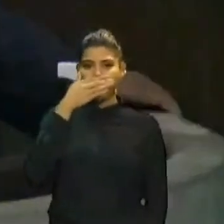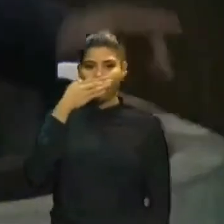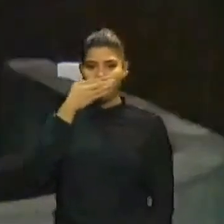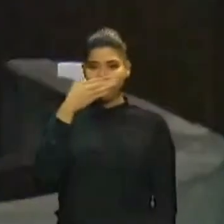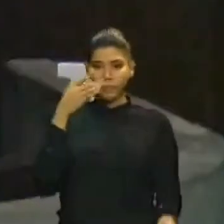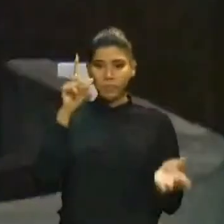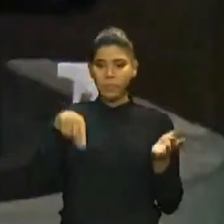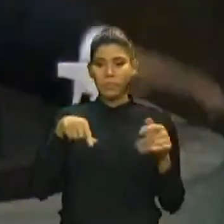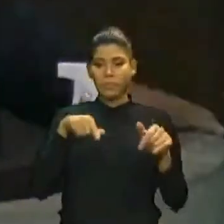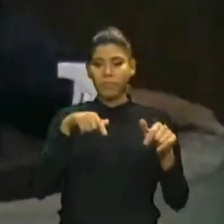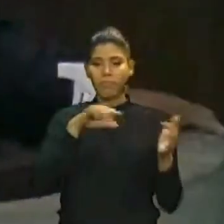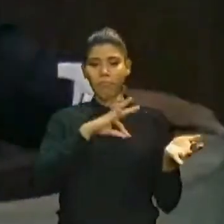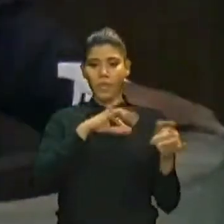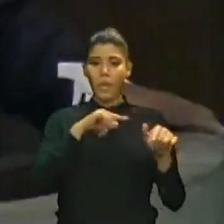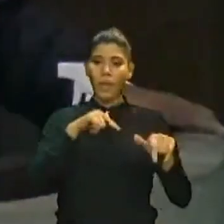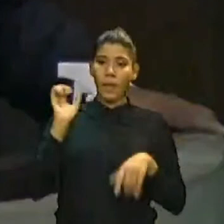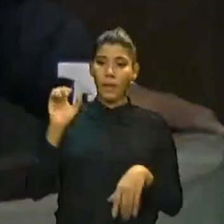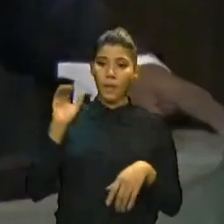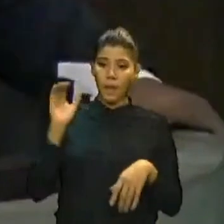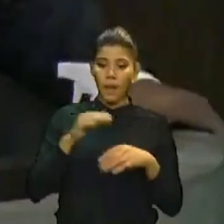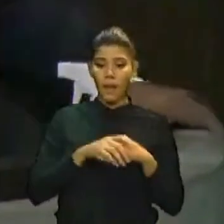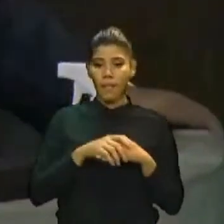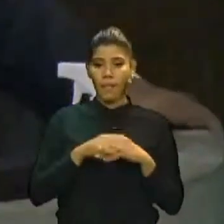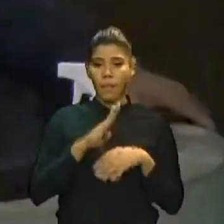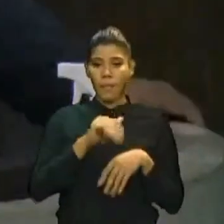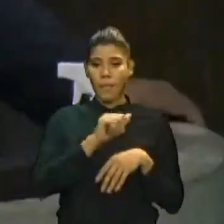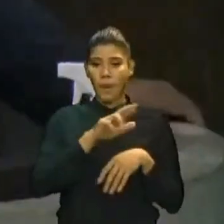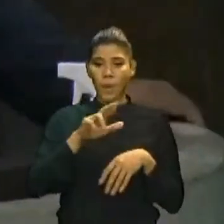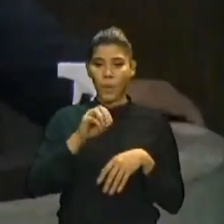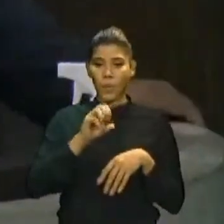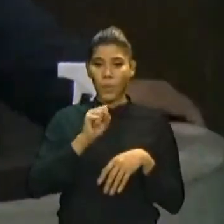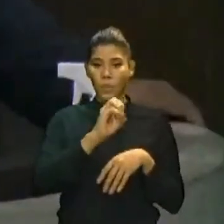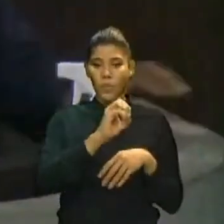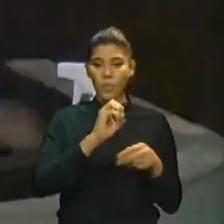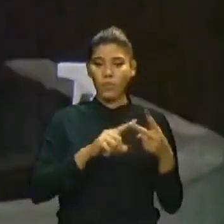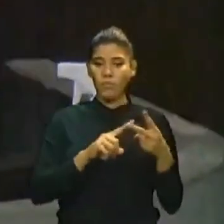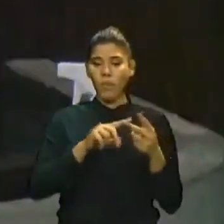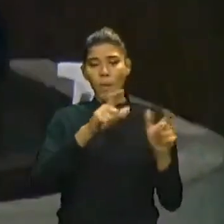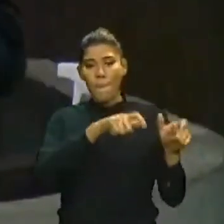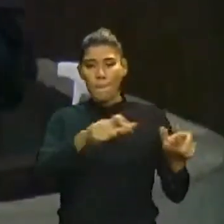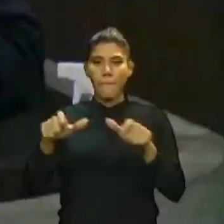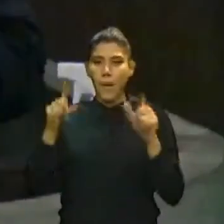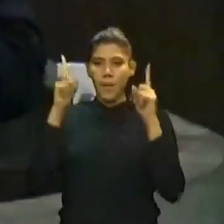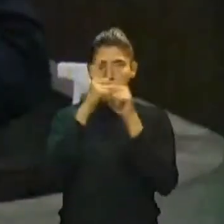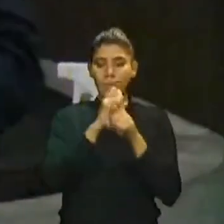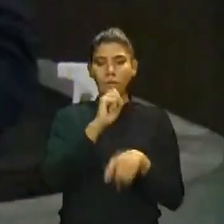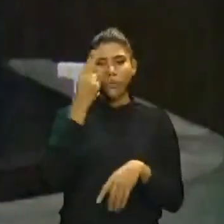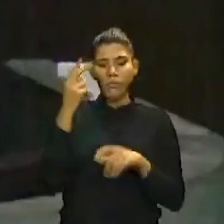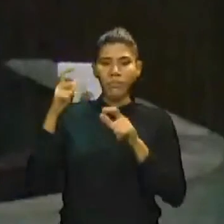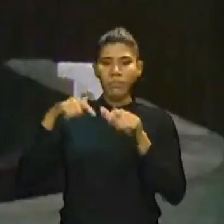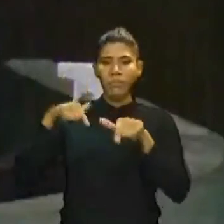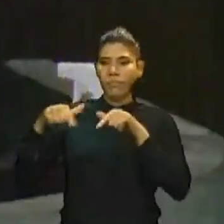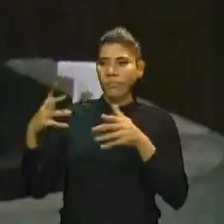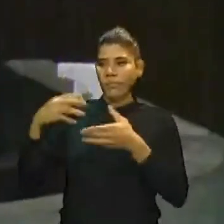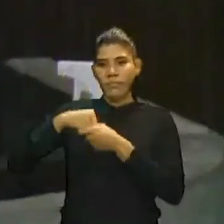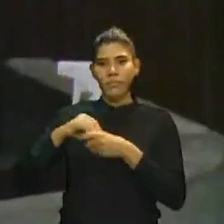que está trabalhando no Barroso, na Calcaia, também dominada por facções? Ou é o policial que está na CGD?